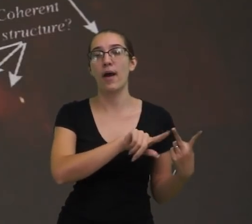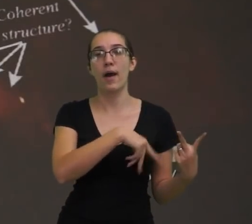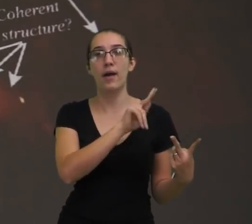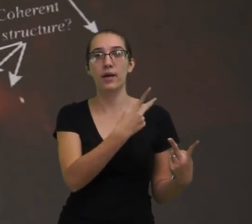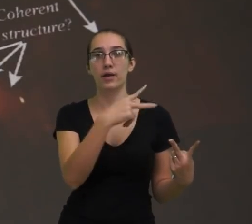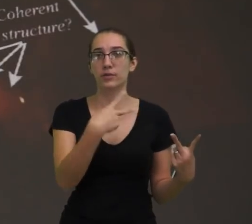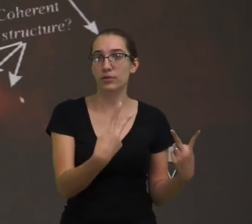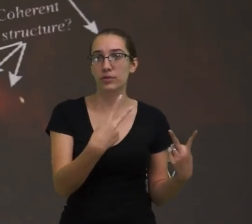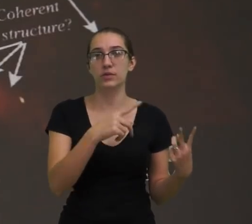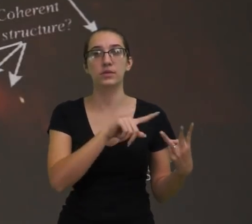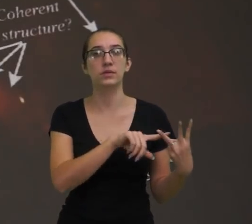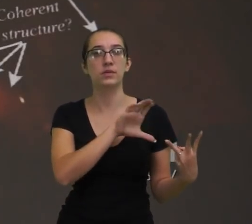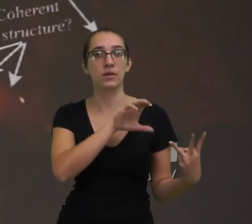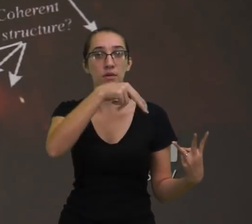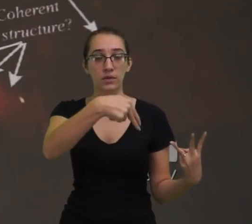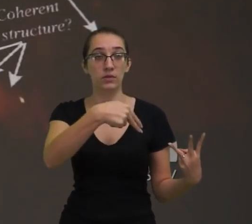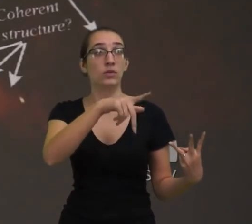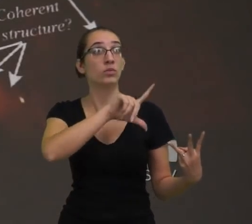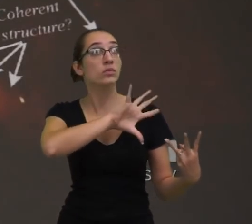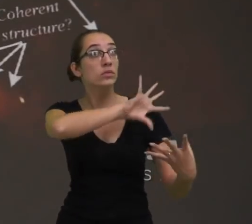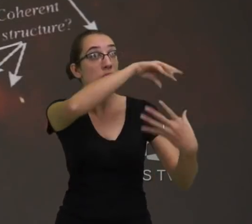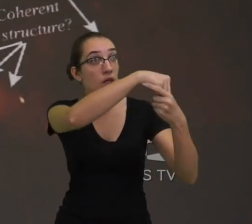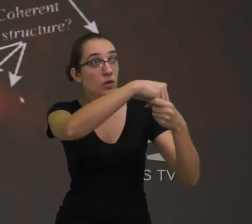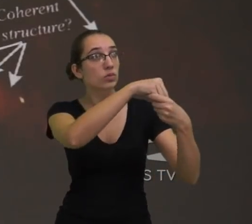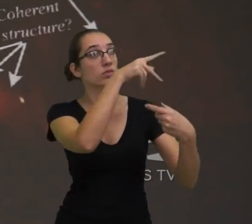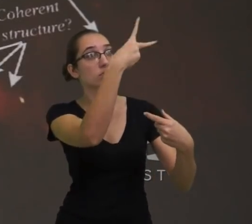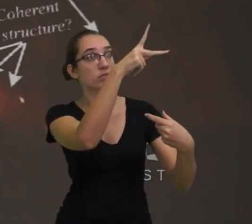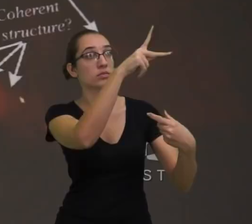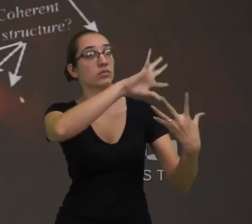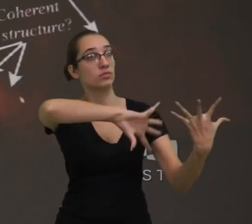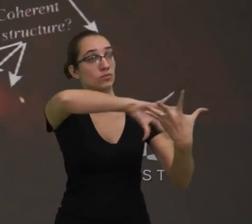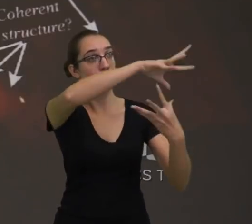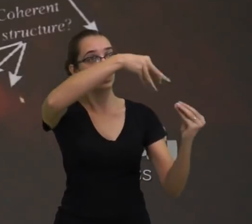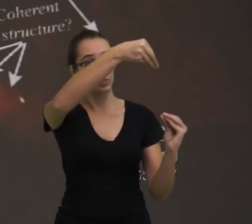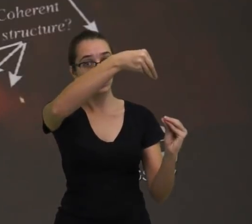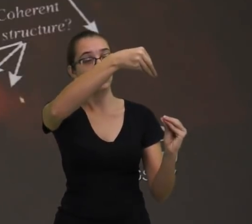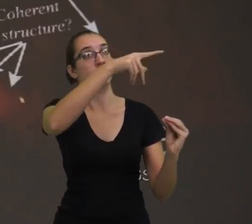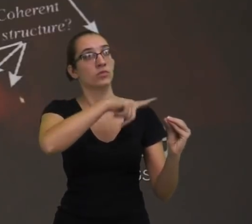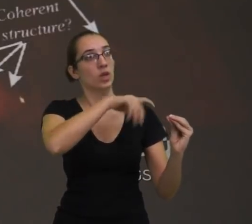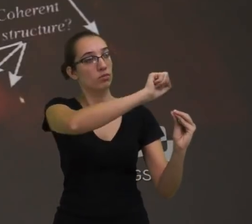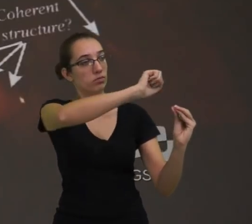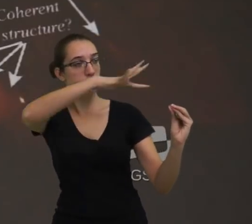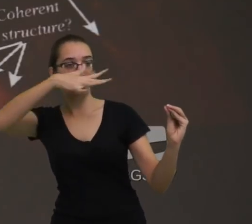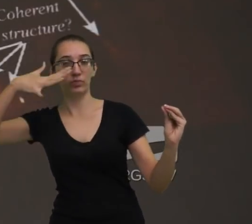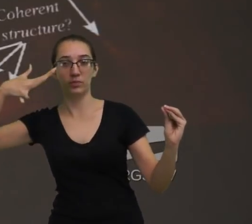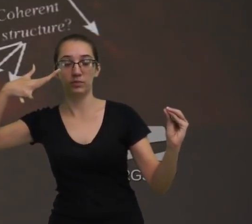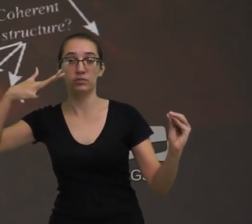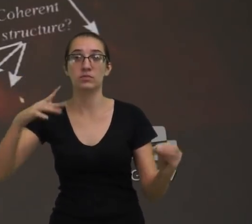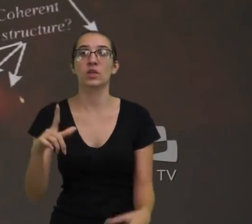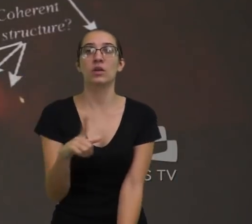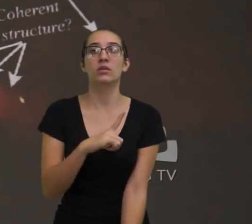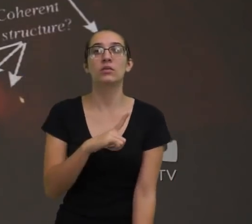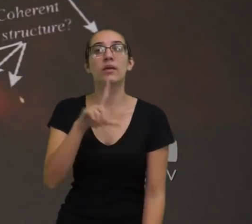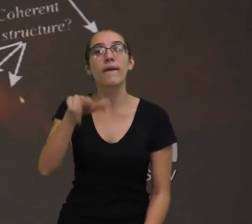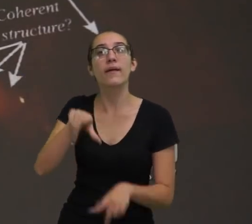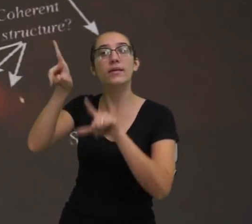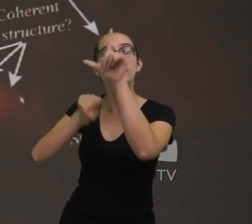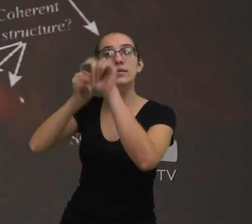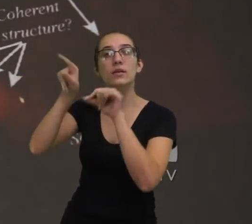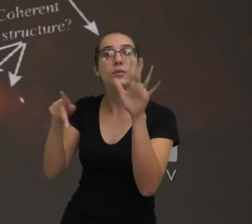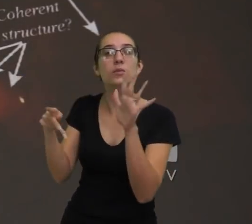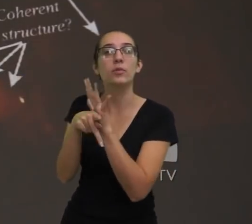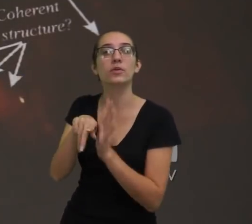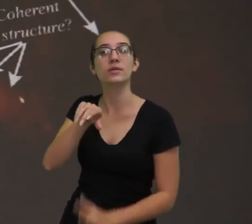tá? E ele se chama Sagitários A estrela, ele está aqui, tá? E ele se encontra na